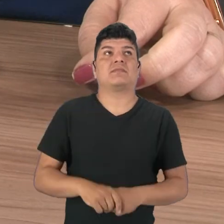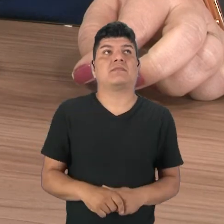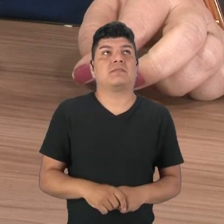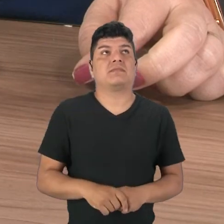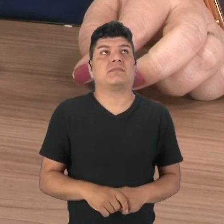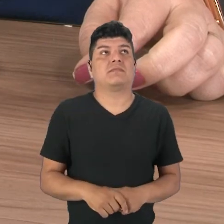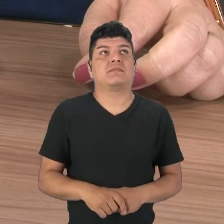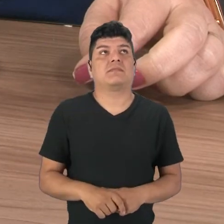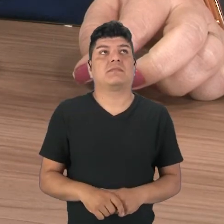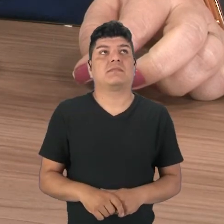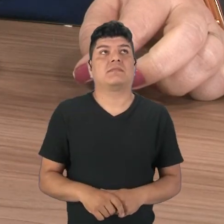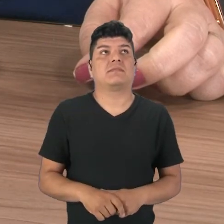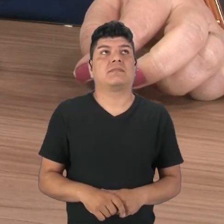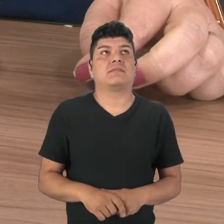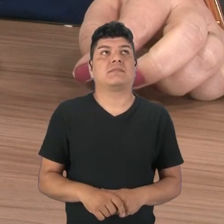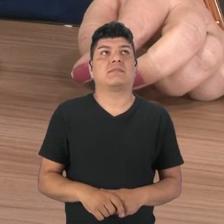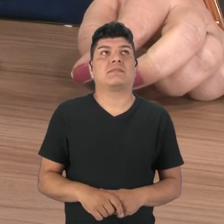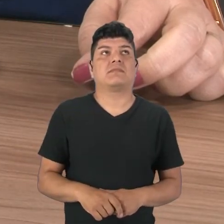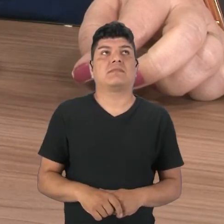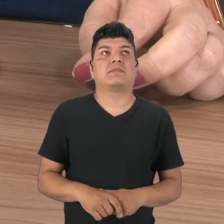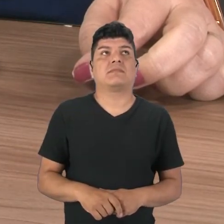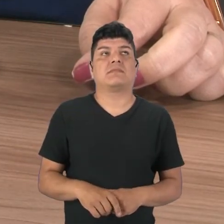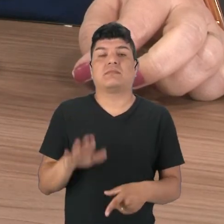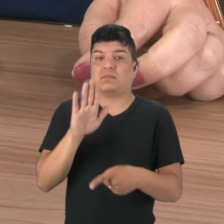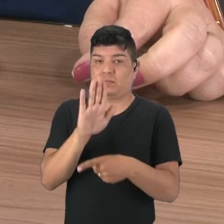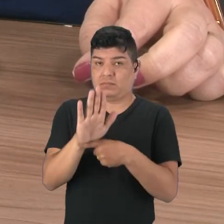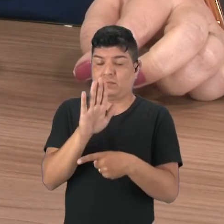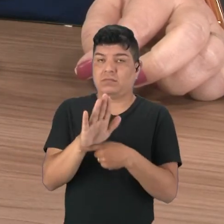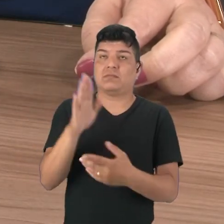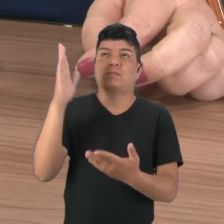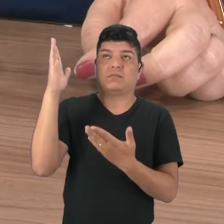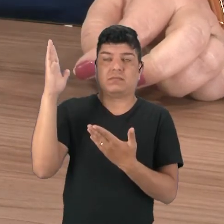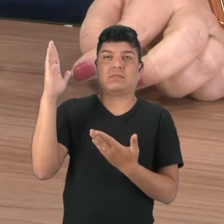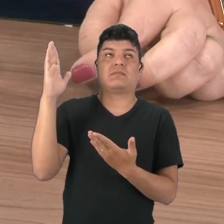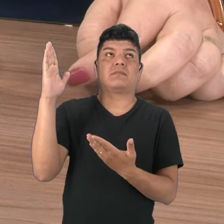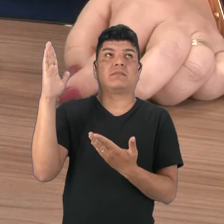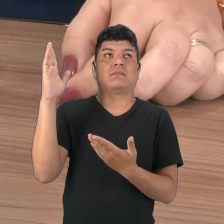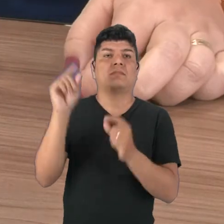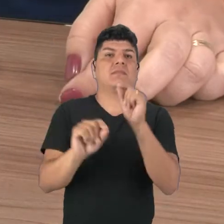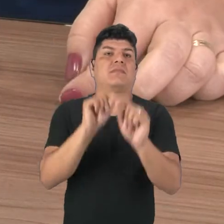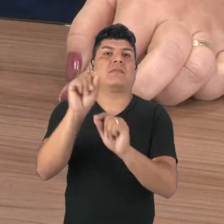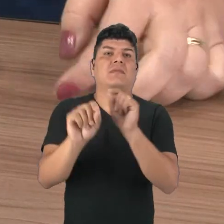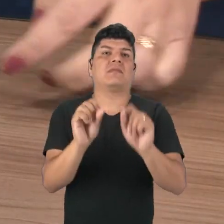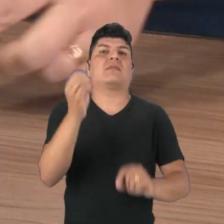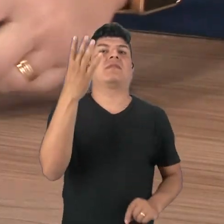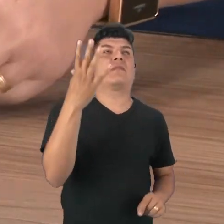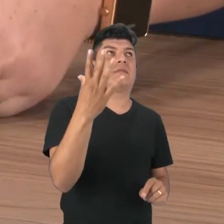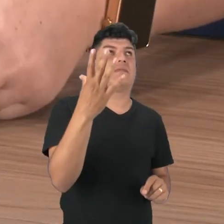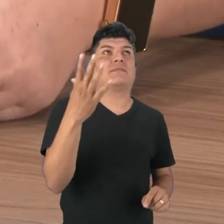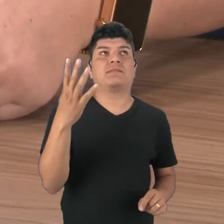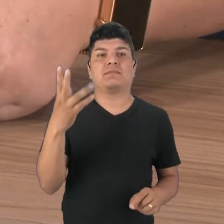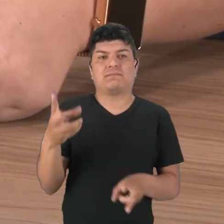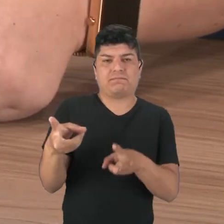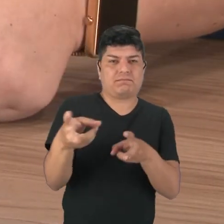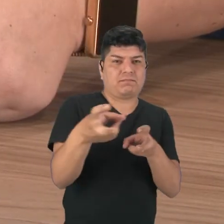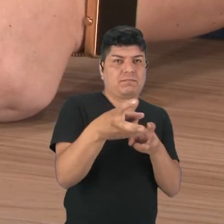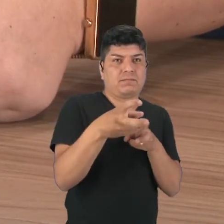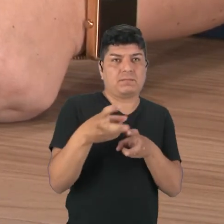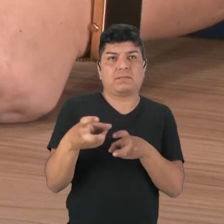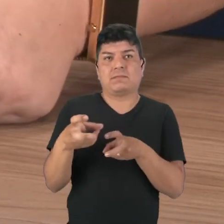aqui porque ela tá afundando aos poucos, né? Mas eu vou dar uma ajudazinha. O que aconteceu aí?